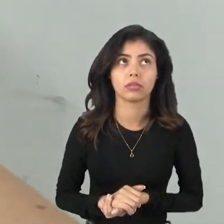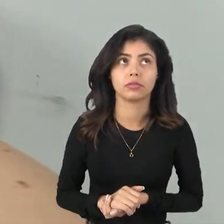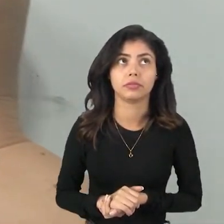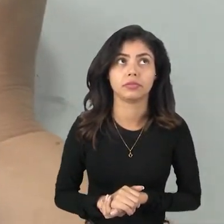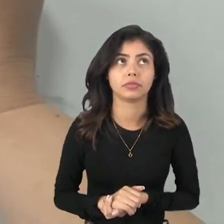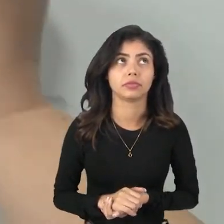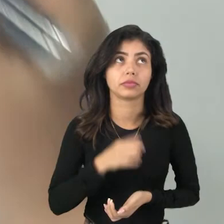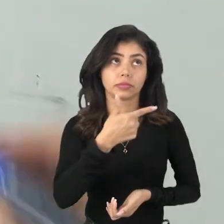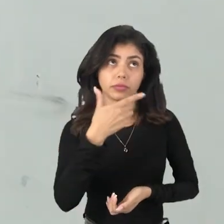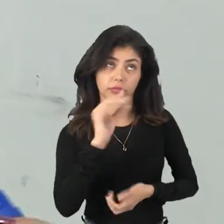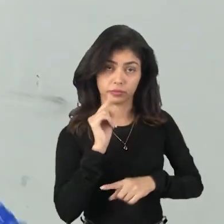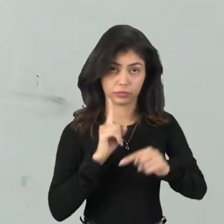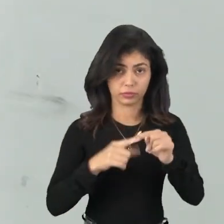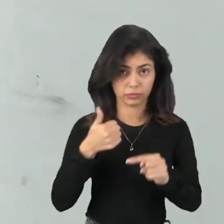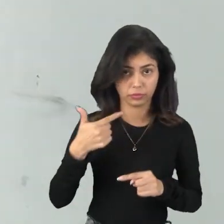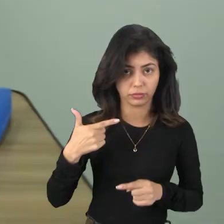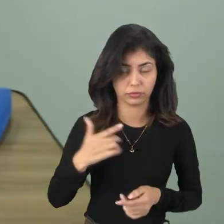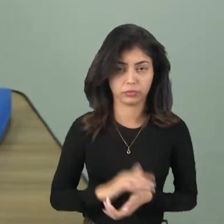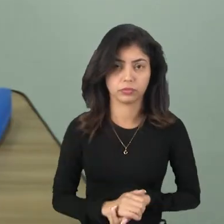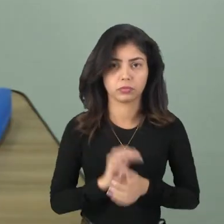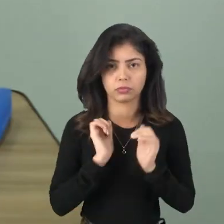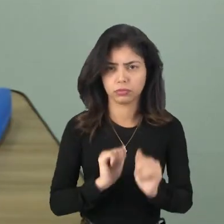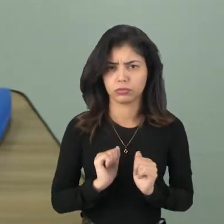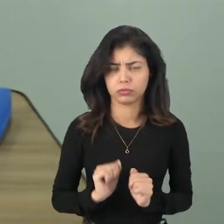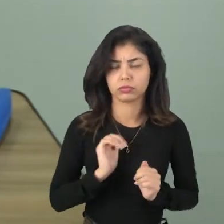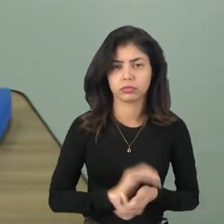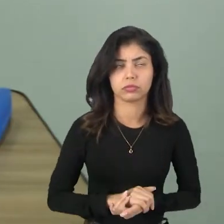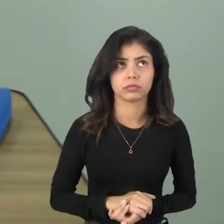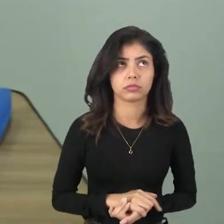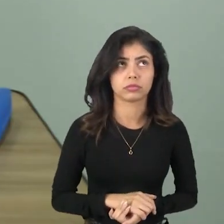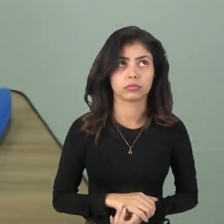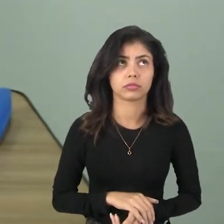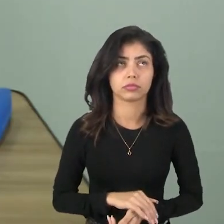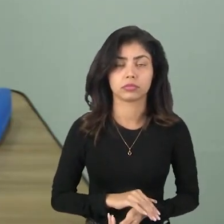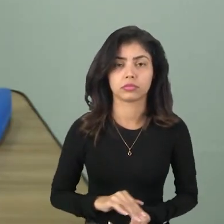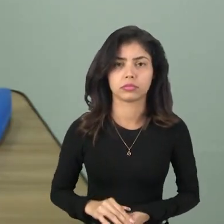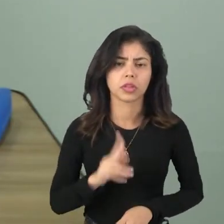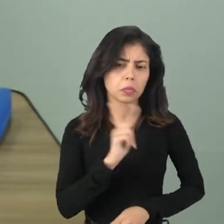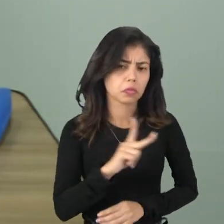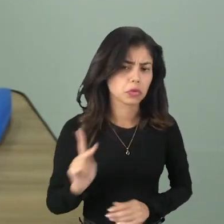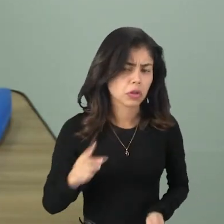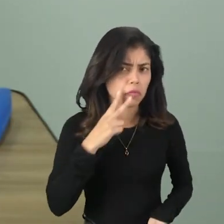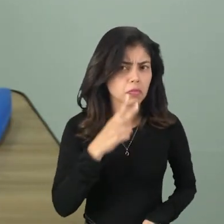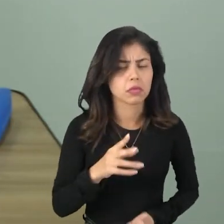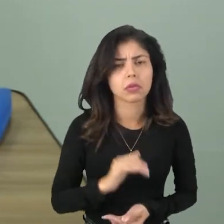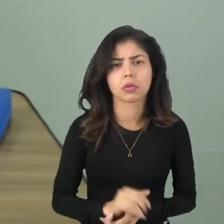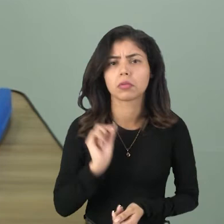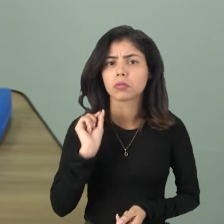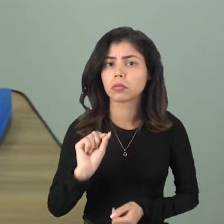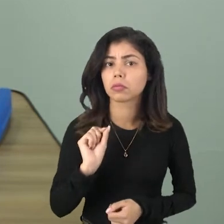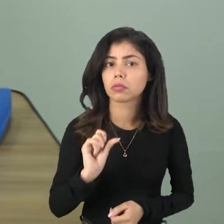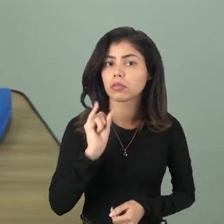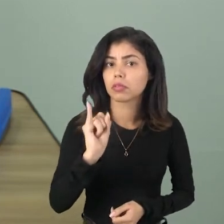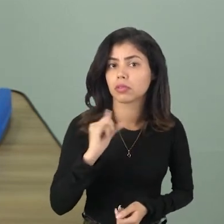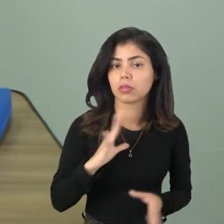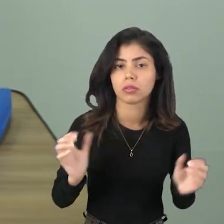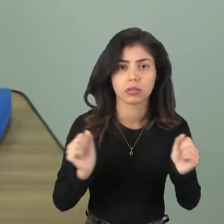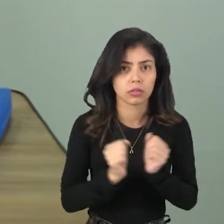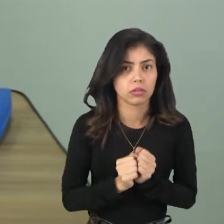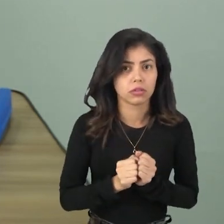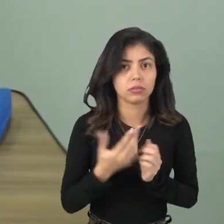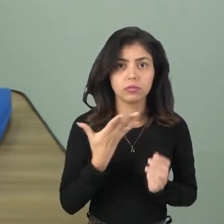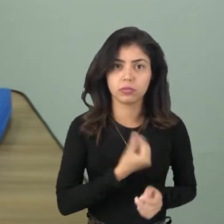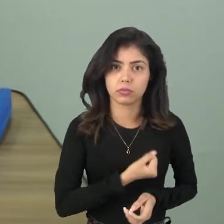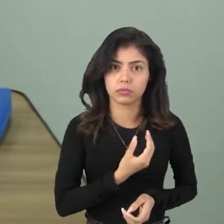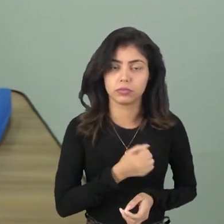primeiro esses dois números posso calcular simpós a professora mais eu vi o seguinte se eu